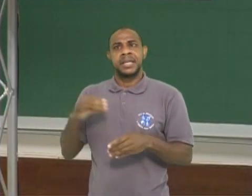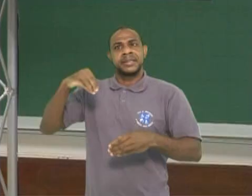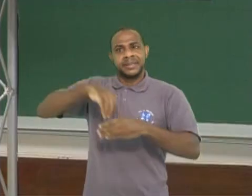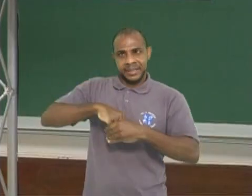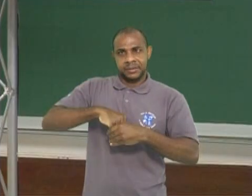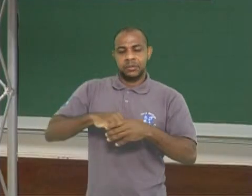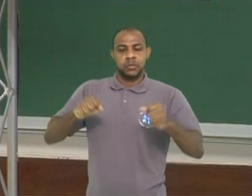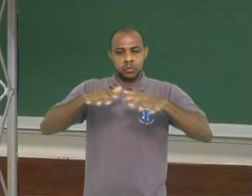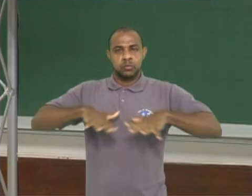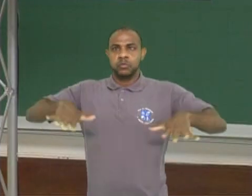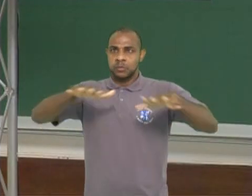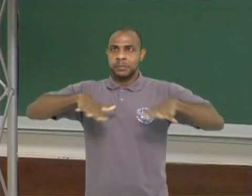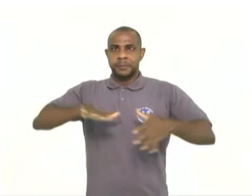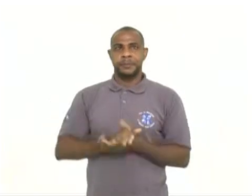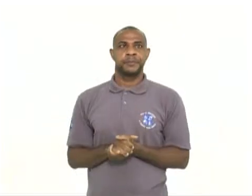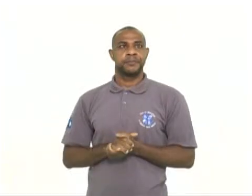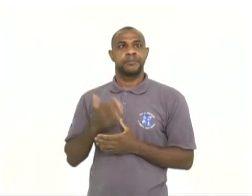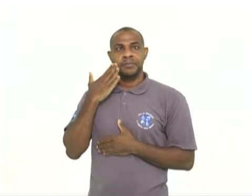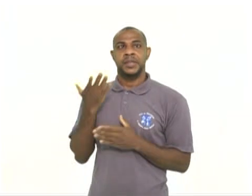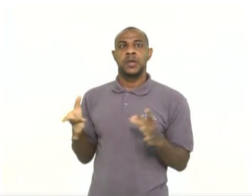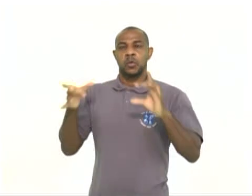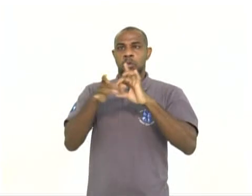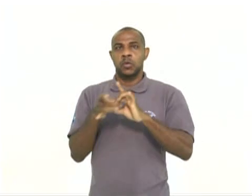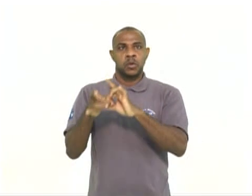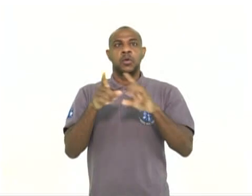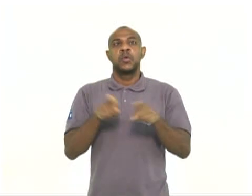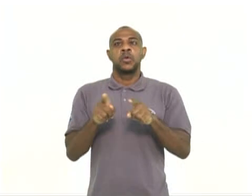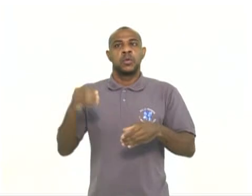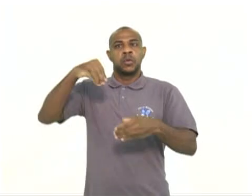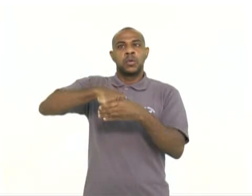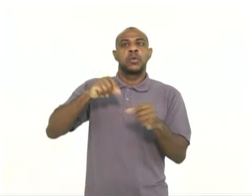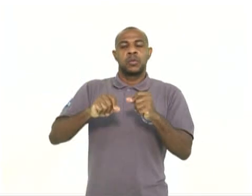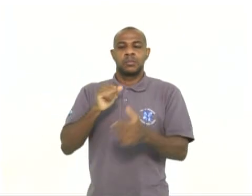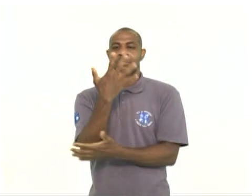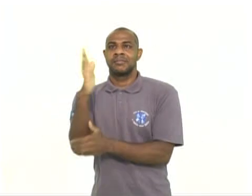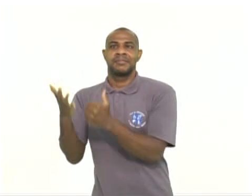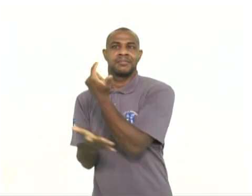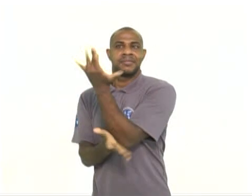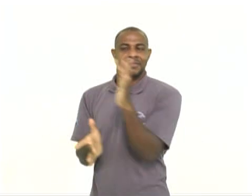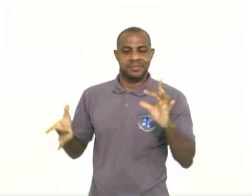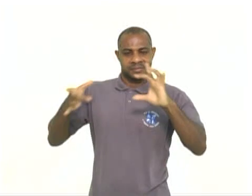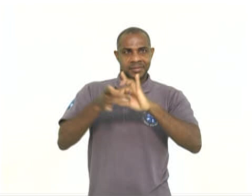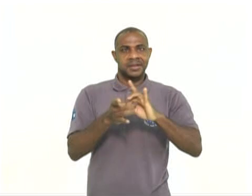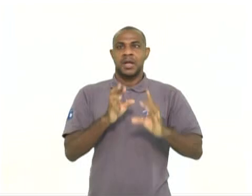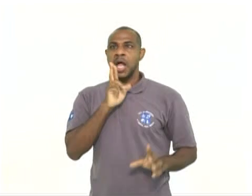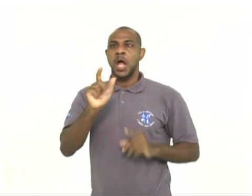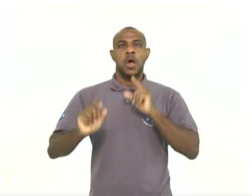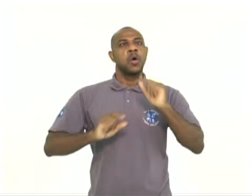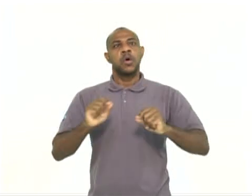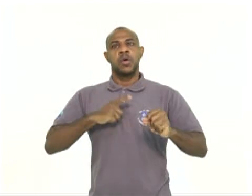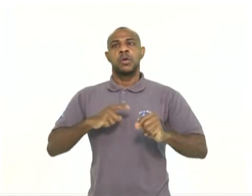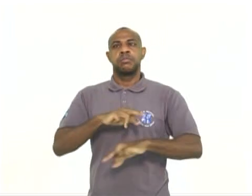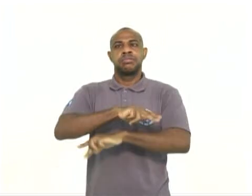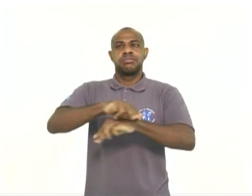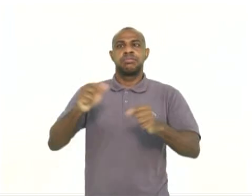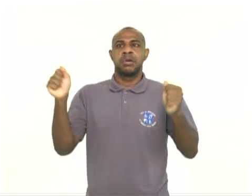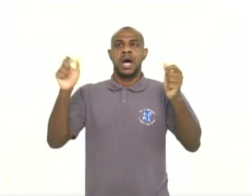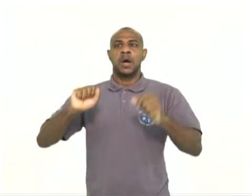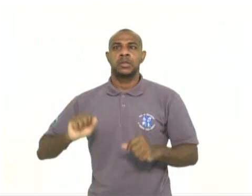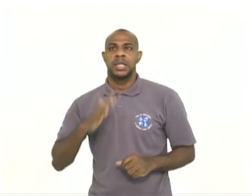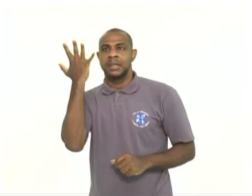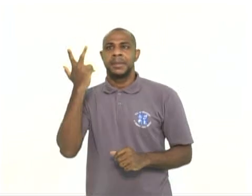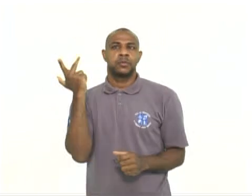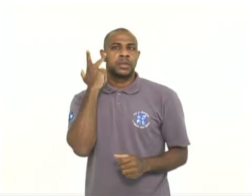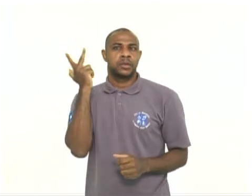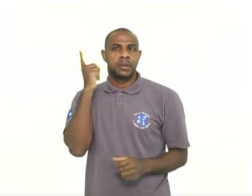espaço geográfico. É o conjunto integrado de paisagens, resultante de fenômenos naturais e